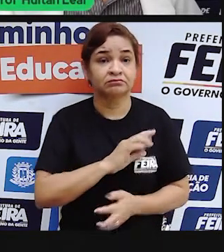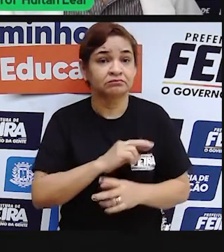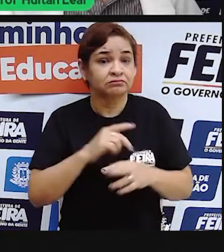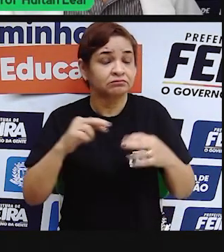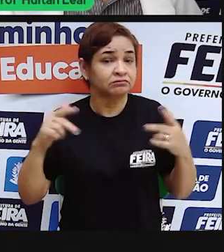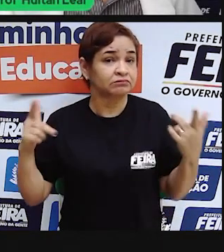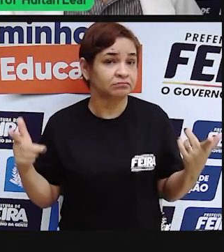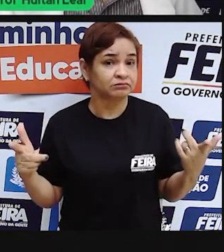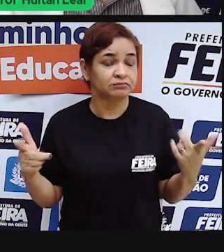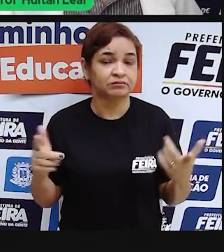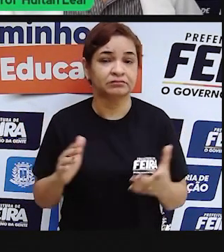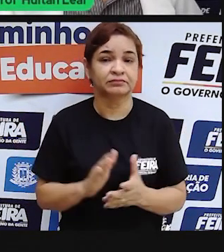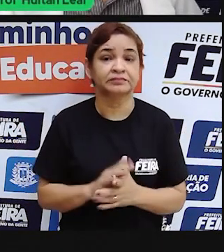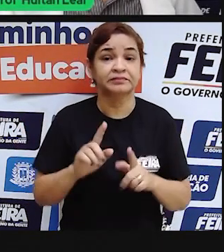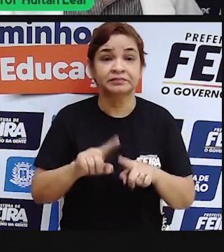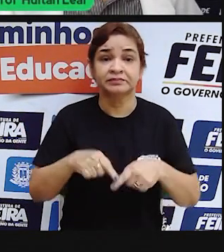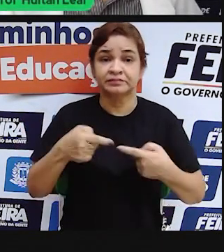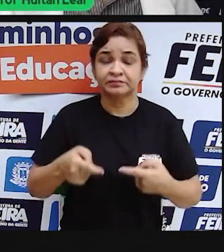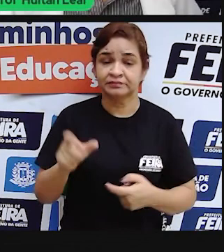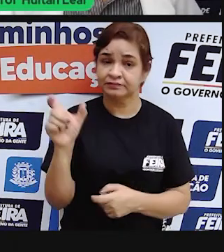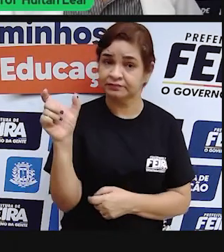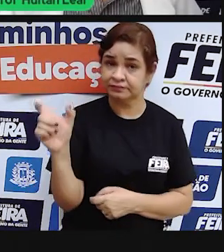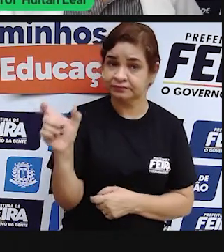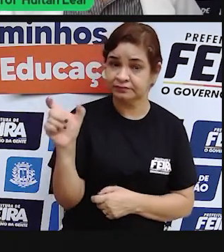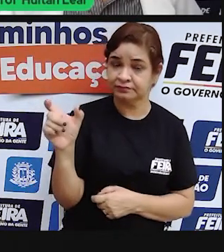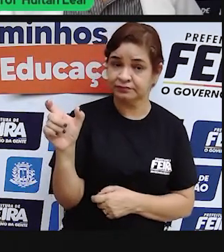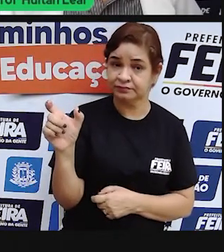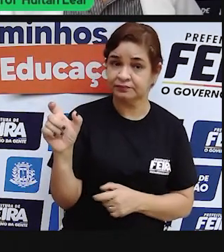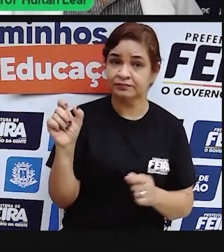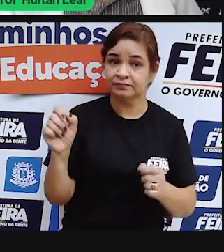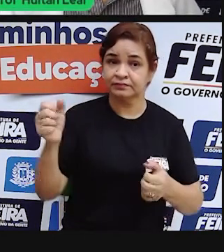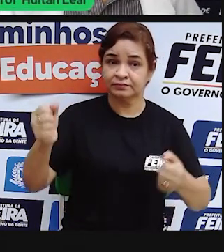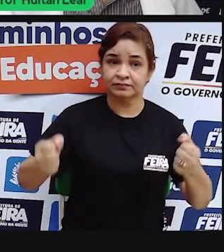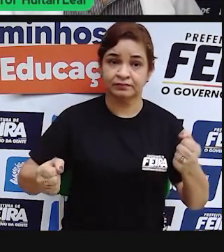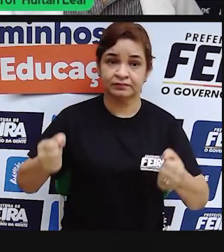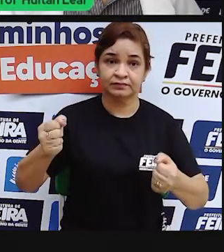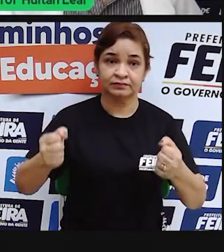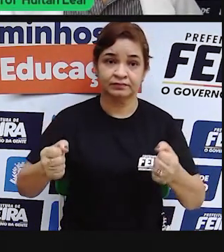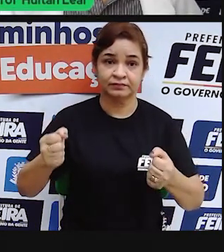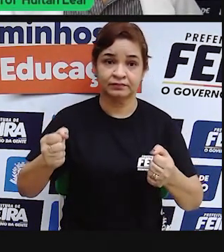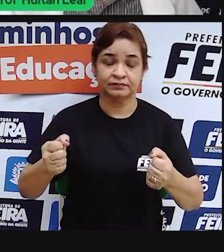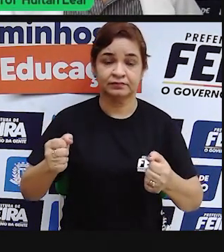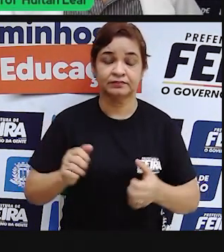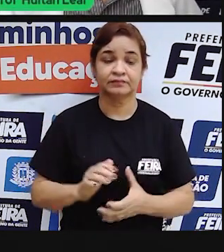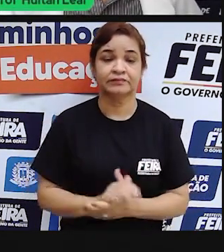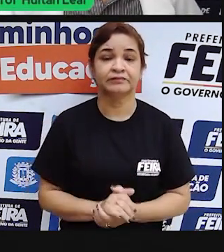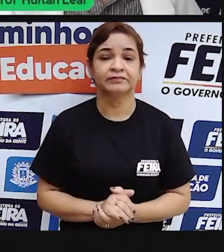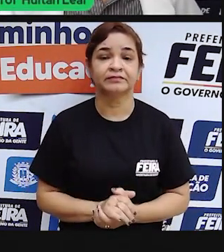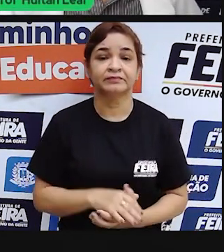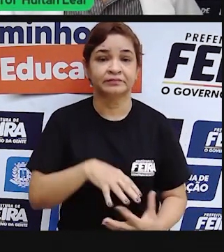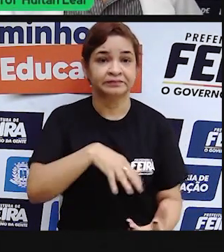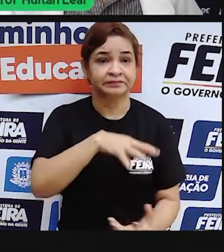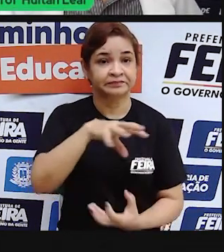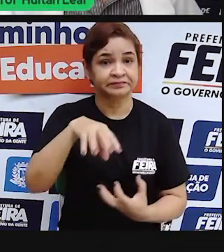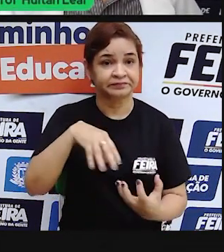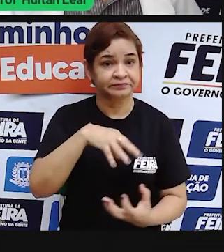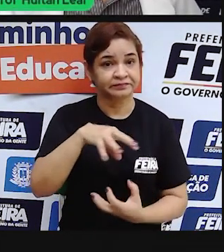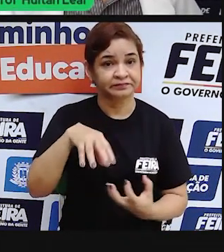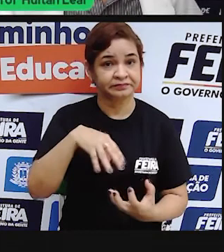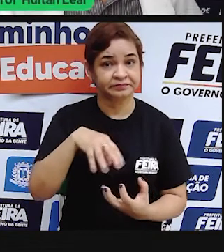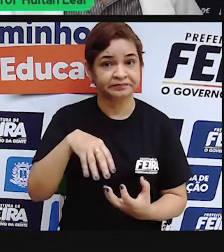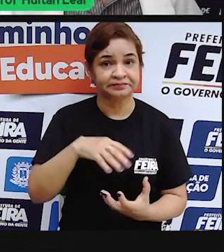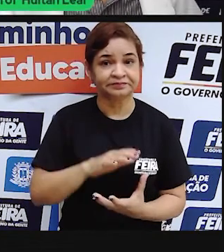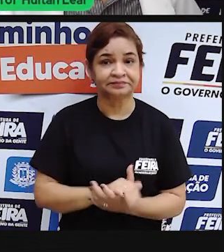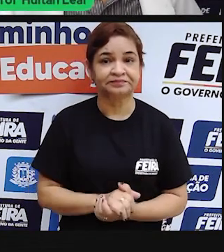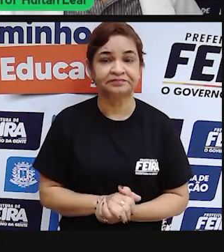e assim sucessivamente. Mas eu estou especificando, não é? Esse caminhoneiro está